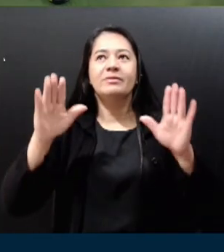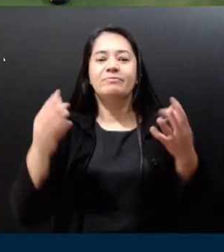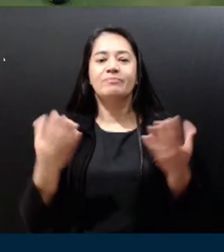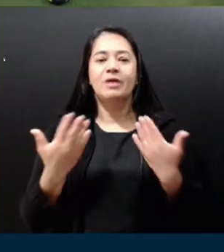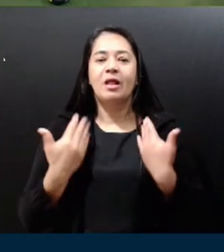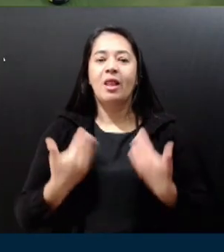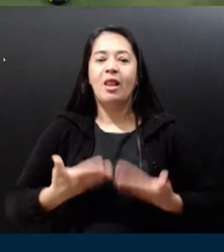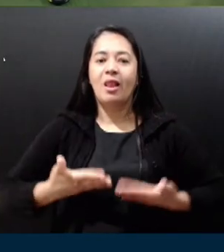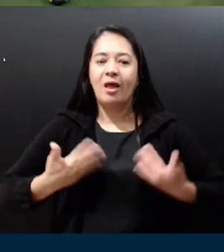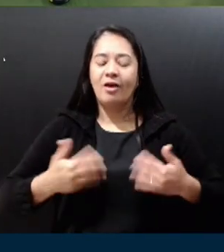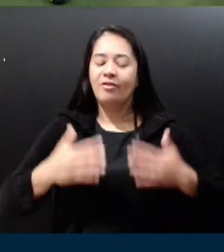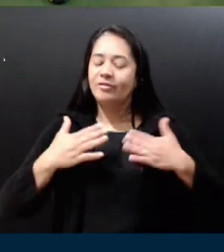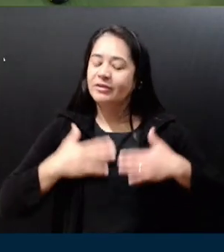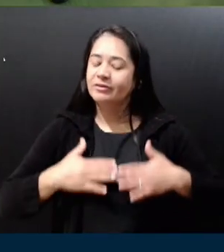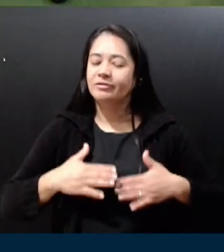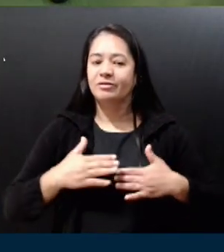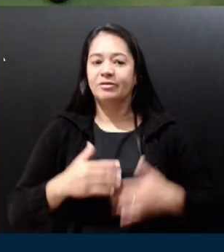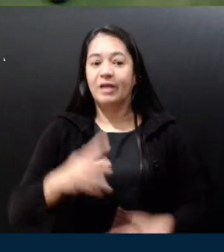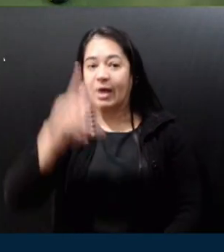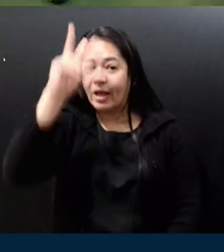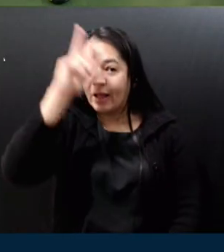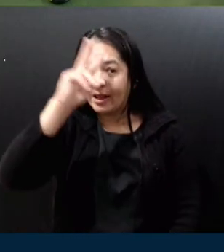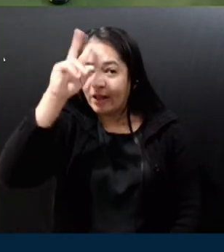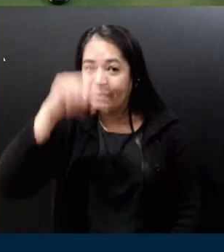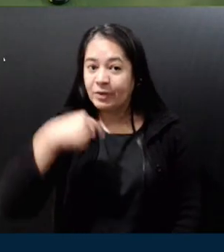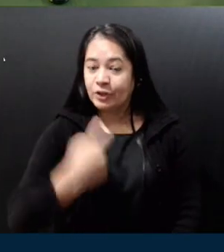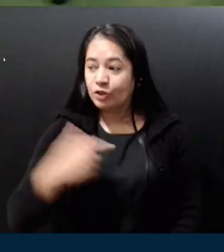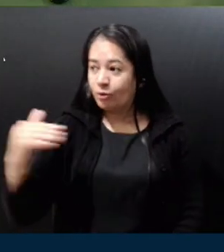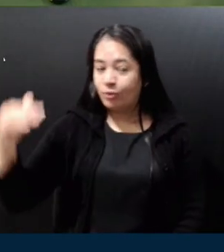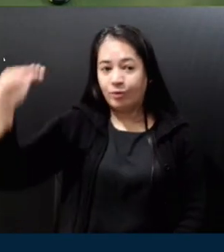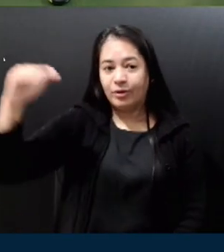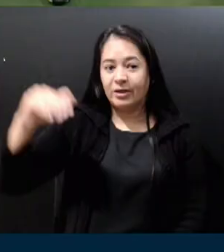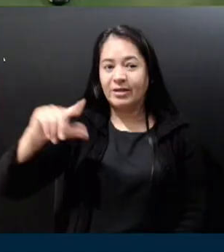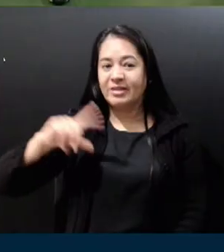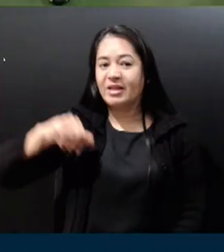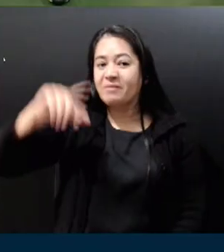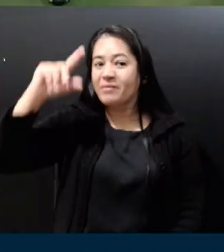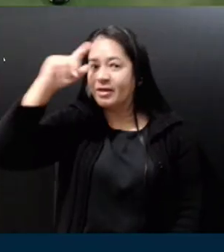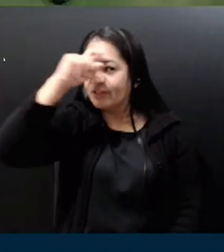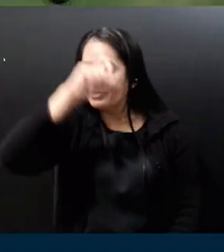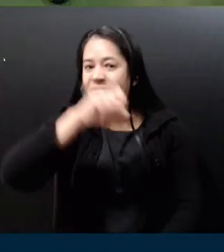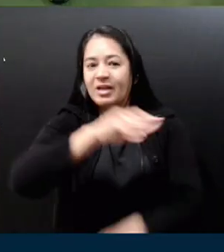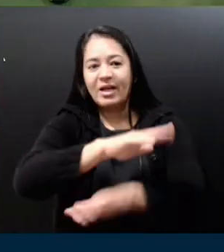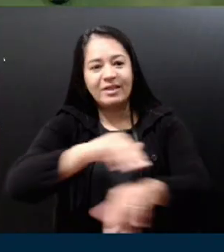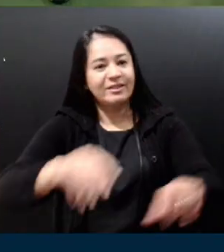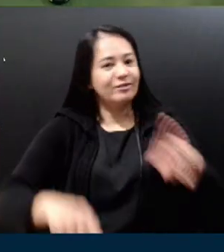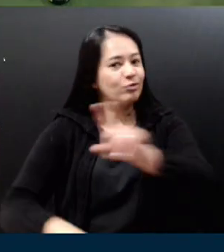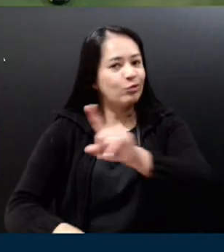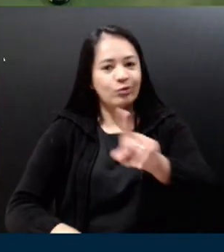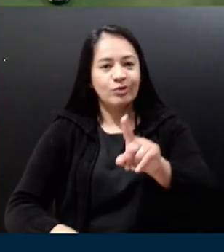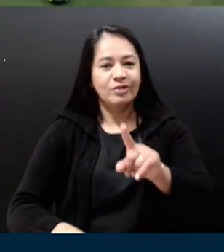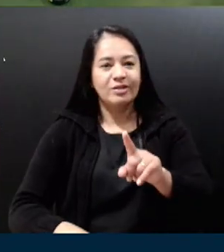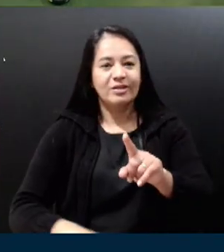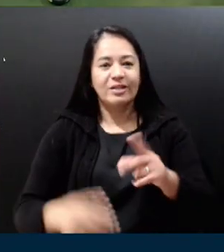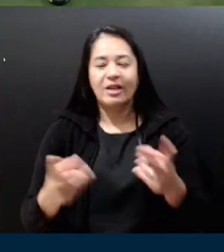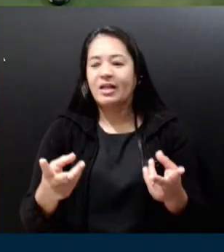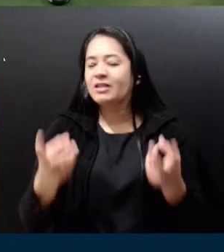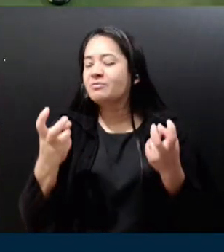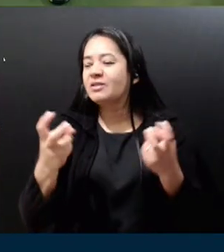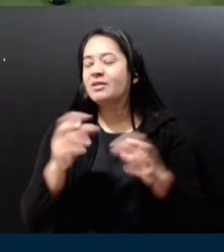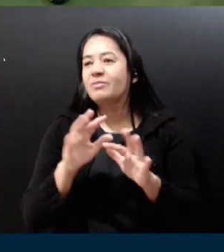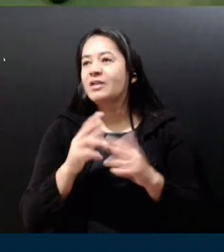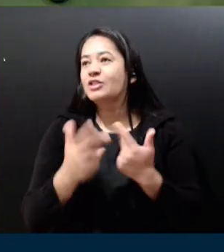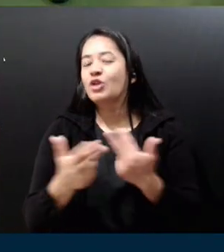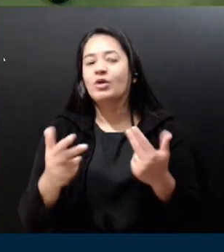E lembrar que a gente que é adulto tem mais dificuldade. As crianças, elas veem as coisas muito mais simples e muito mais naturais do que a